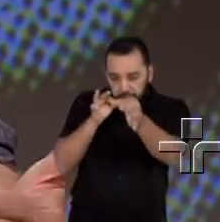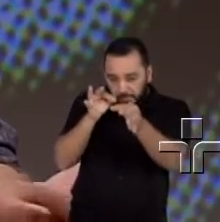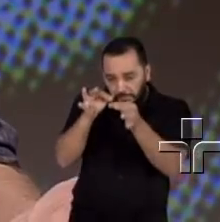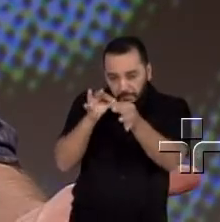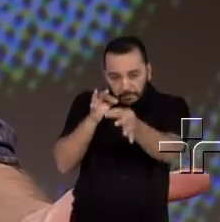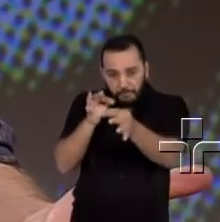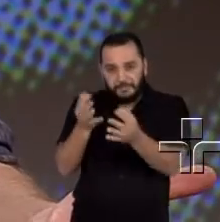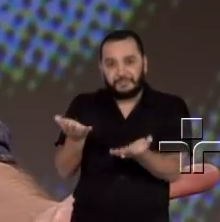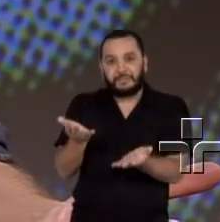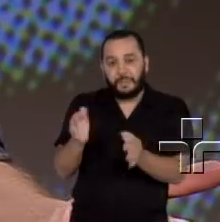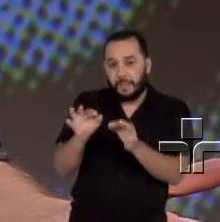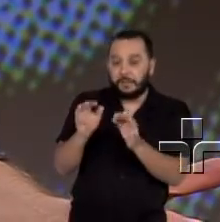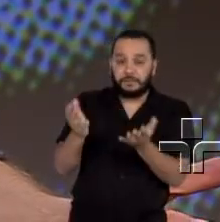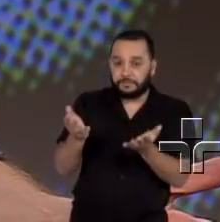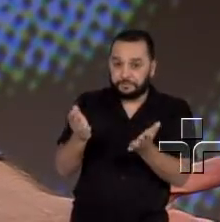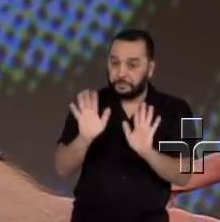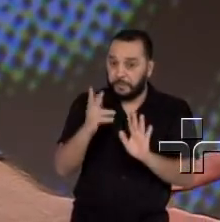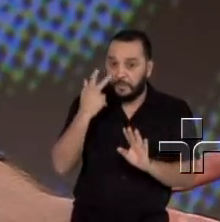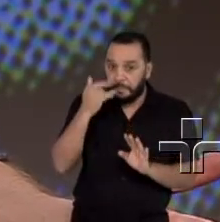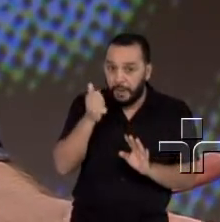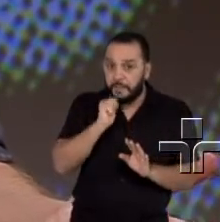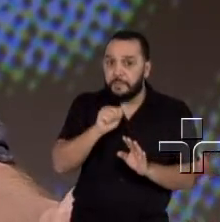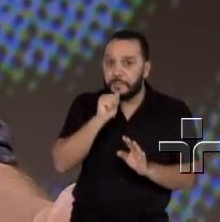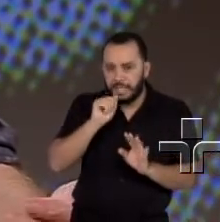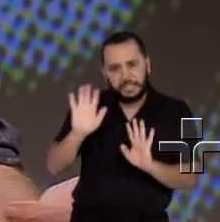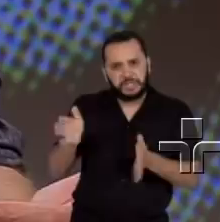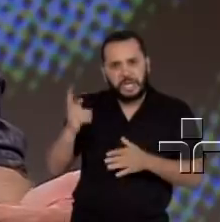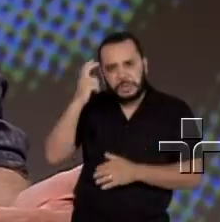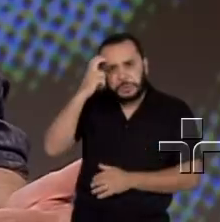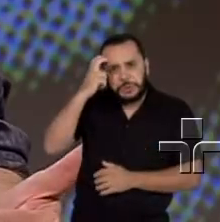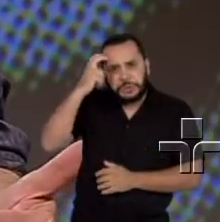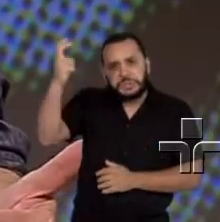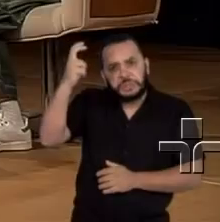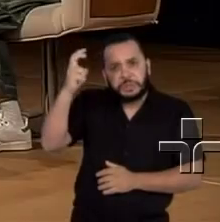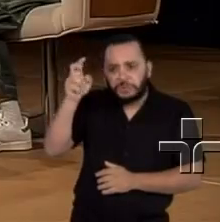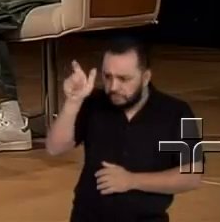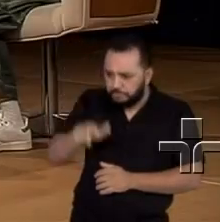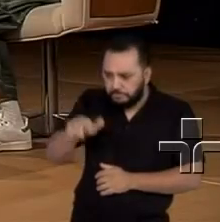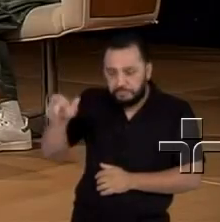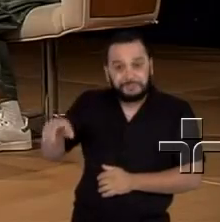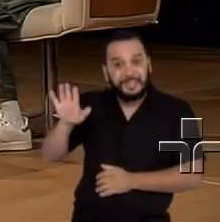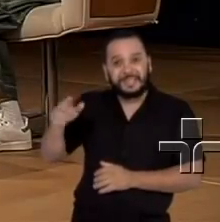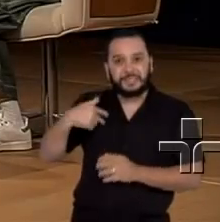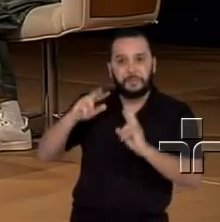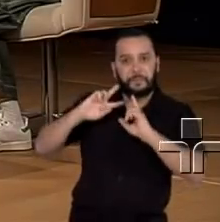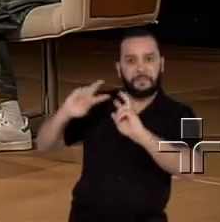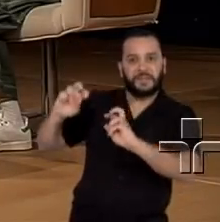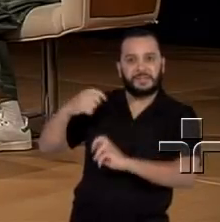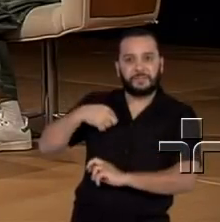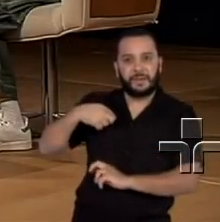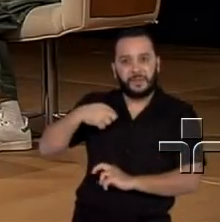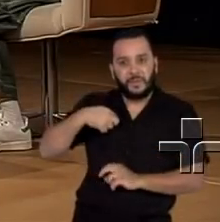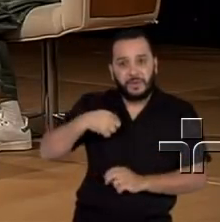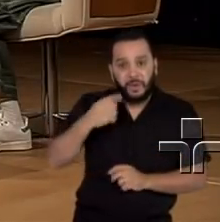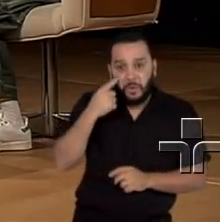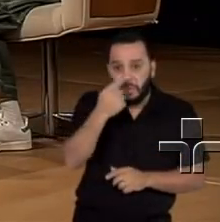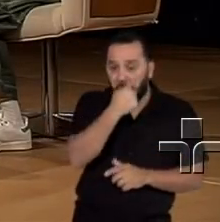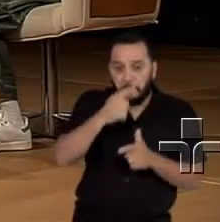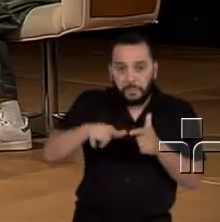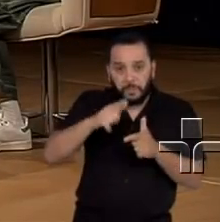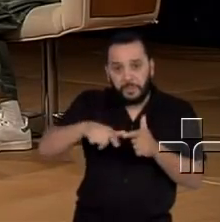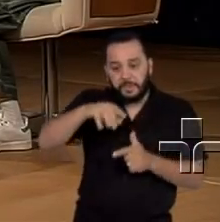E ainda que meus pais fossem intelectuais, curiosamente, eles não perceberam essa minha miopia